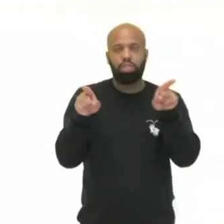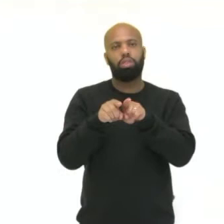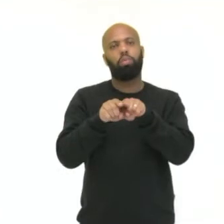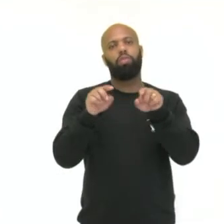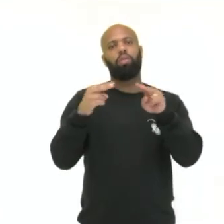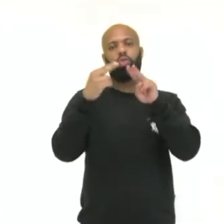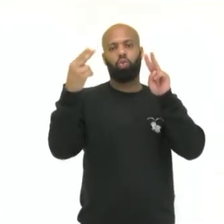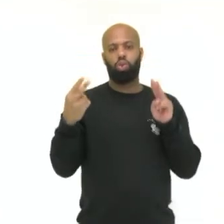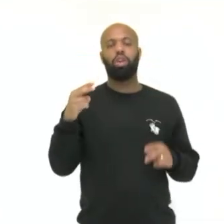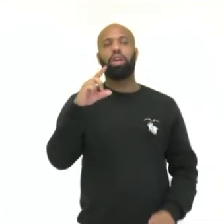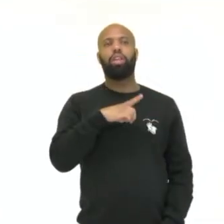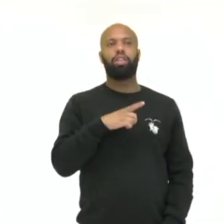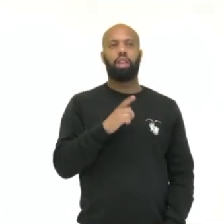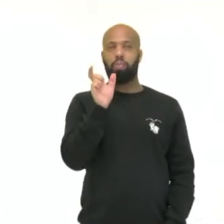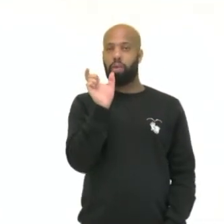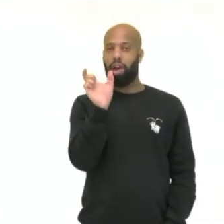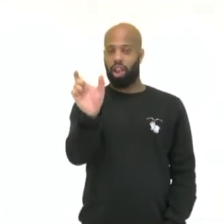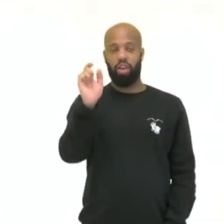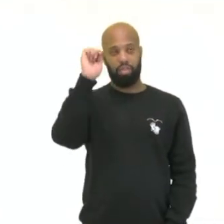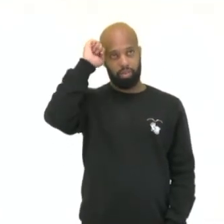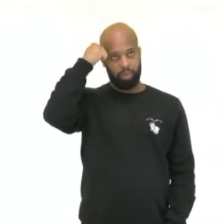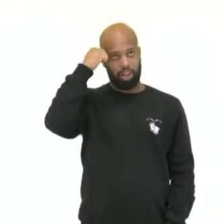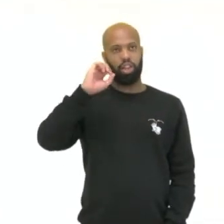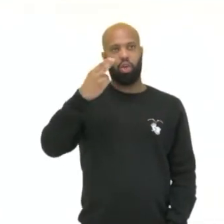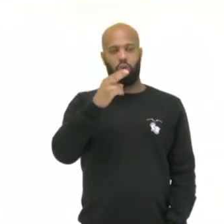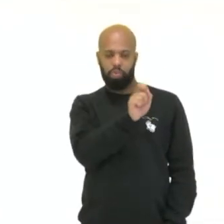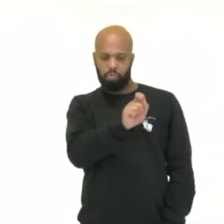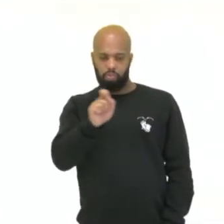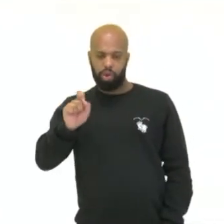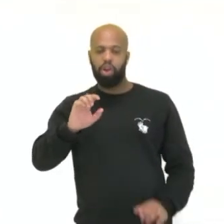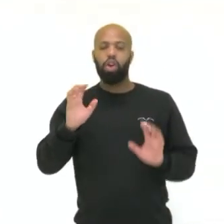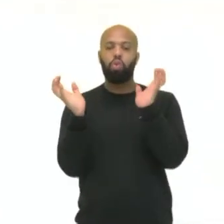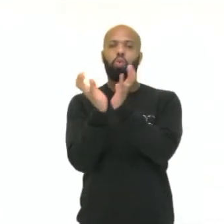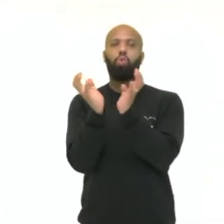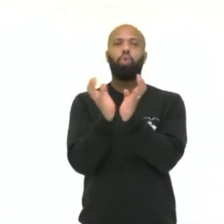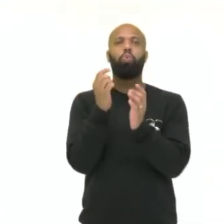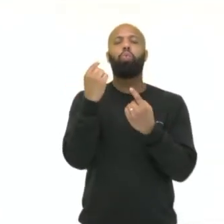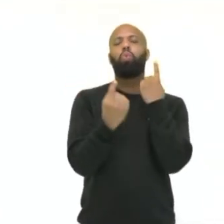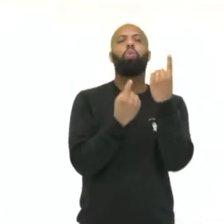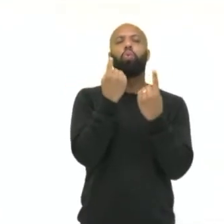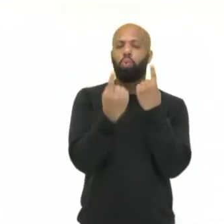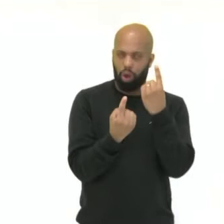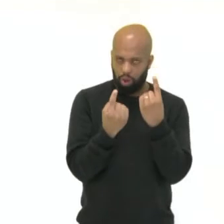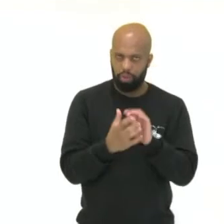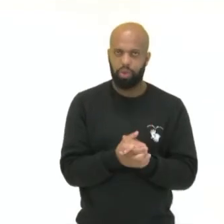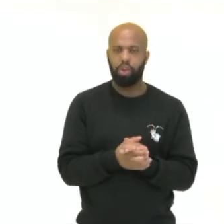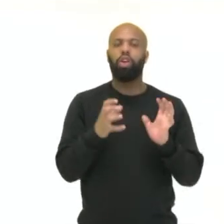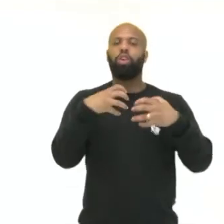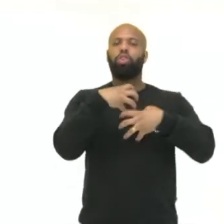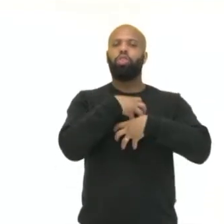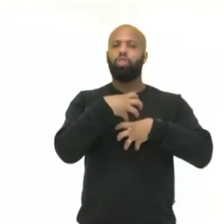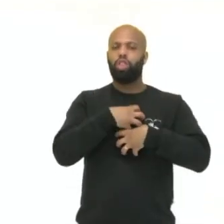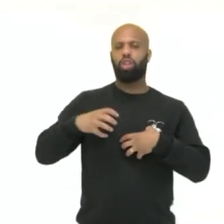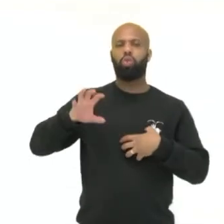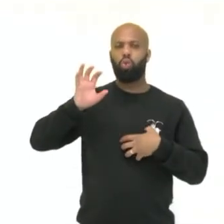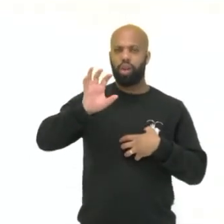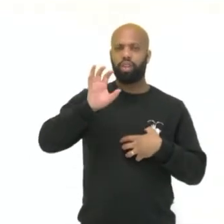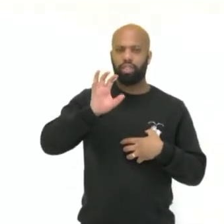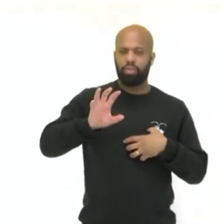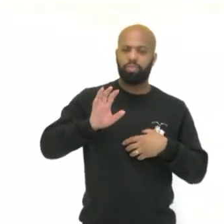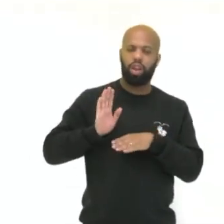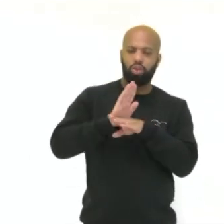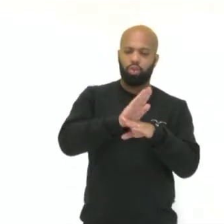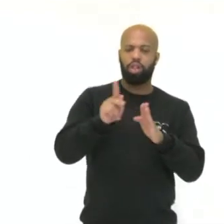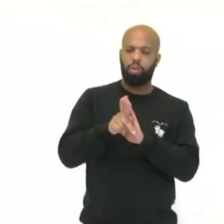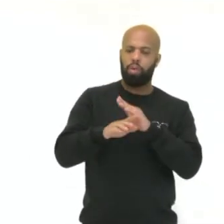As palavras em destaque pertencem a qual classe gramatical? De que forma que elas contribuem